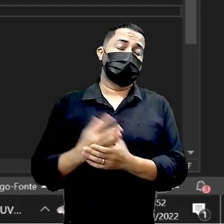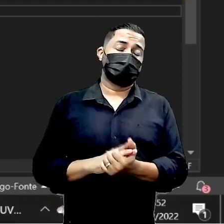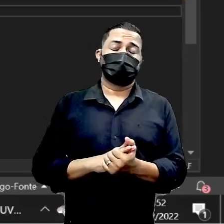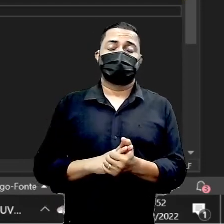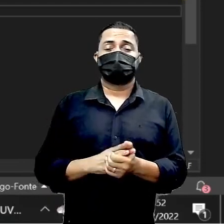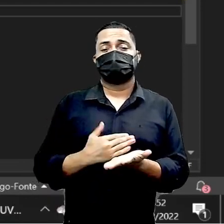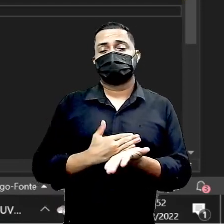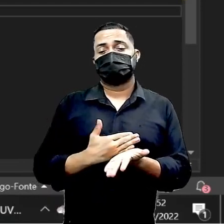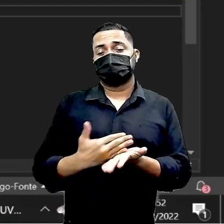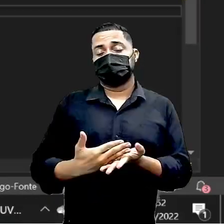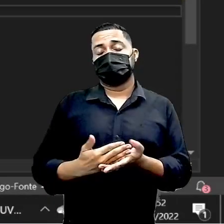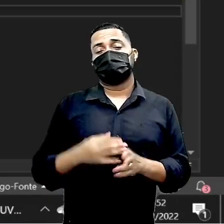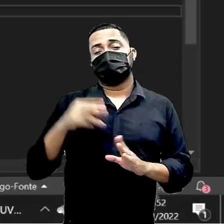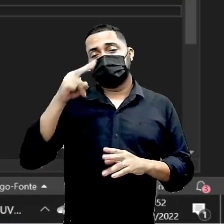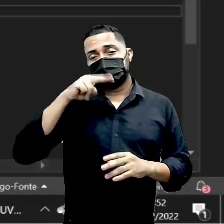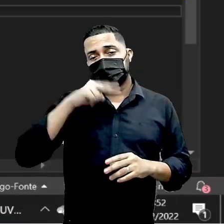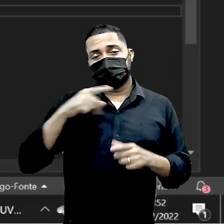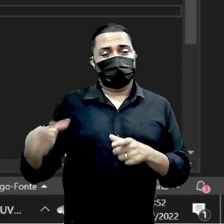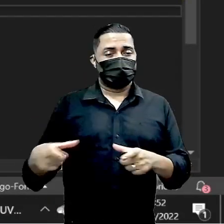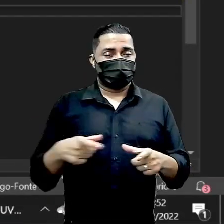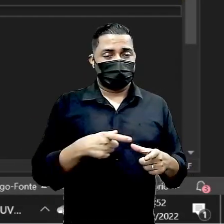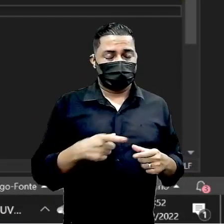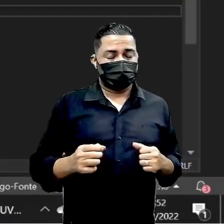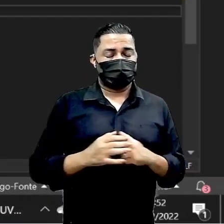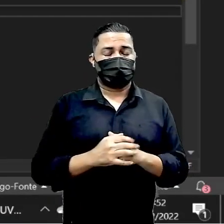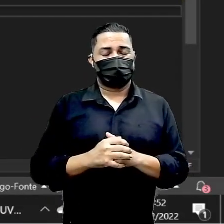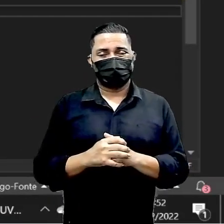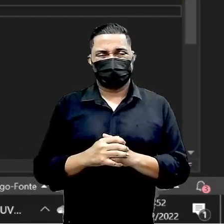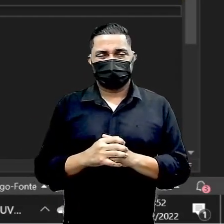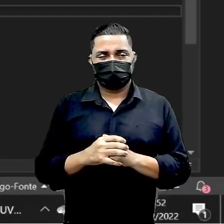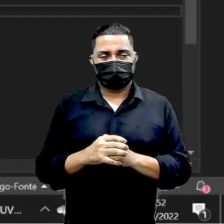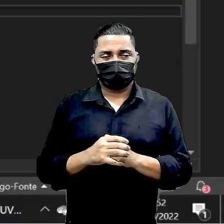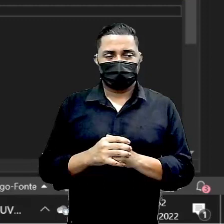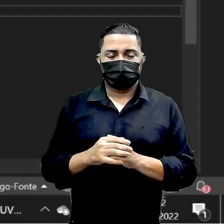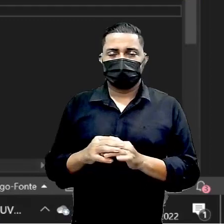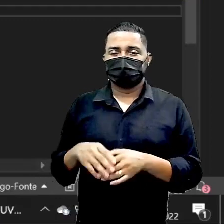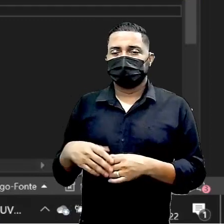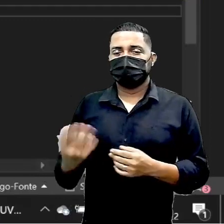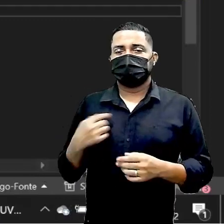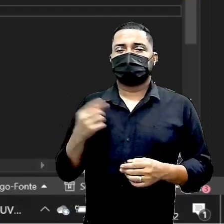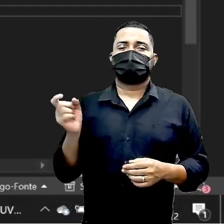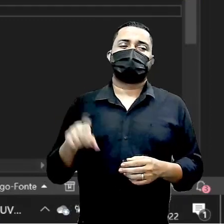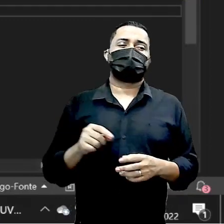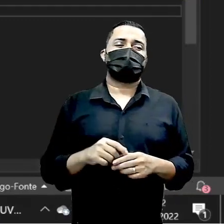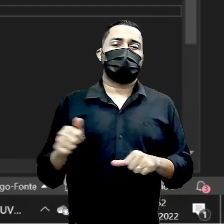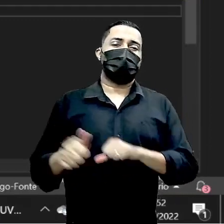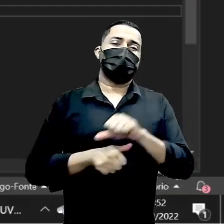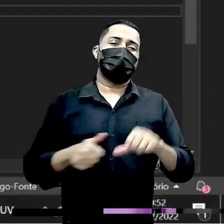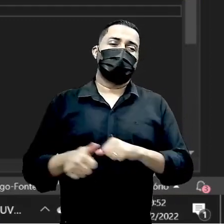iniciar na mesma posição do meu GameObject. Então eu aplico aqui, ó,